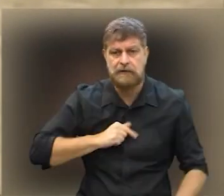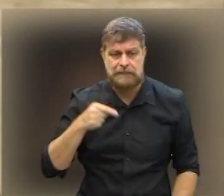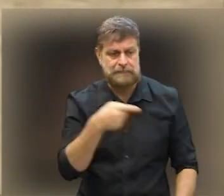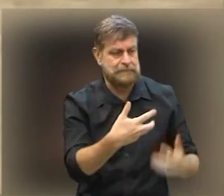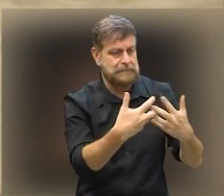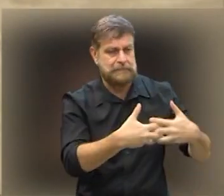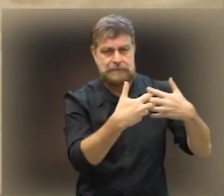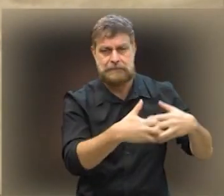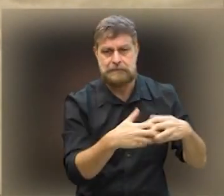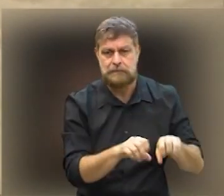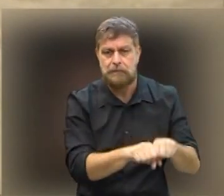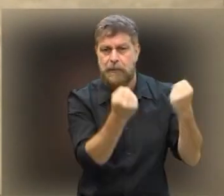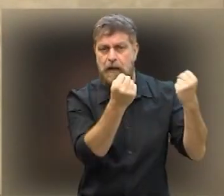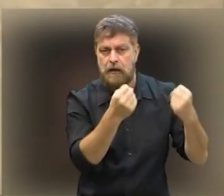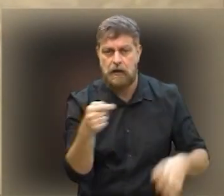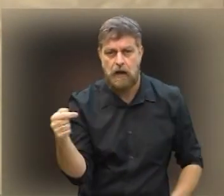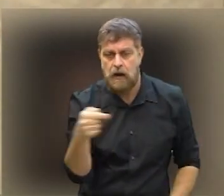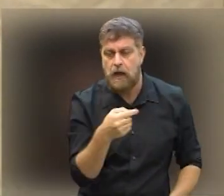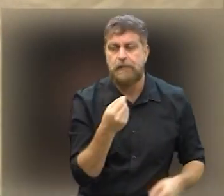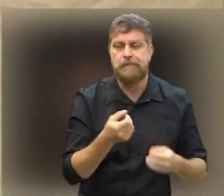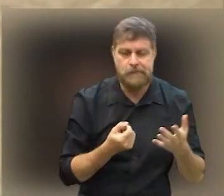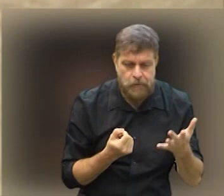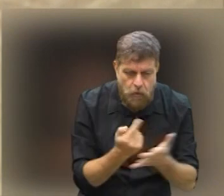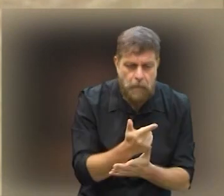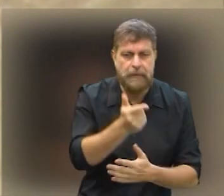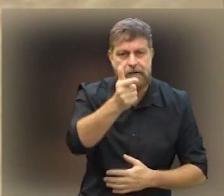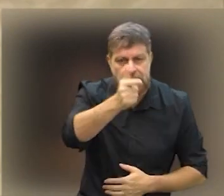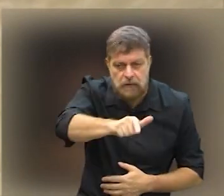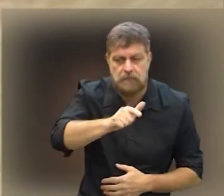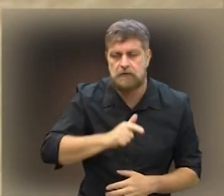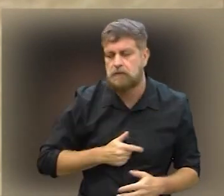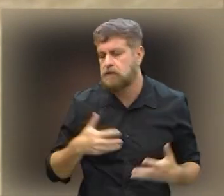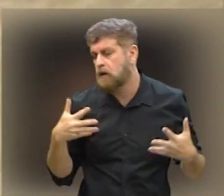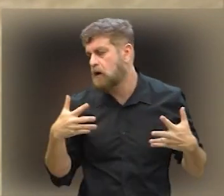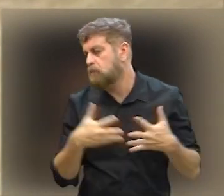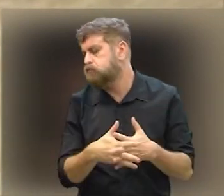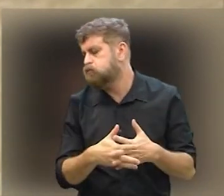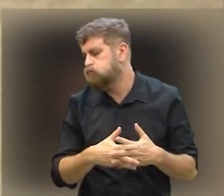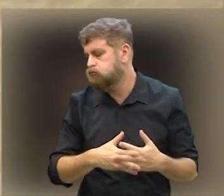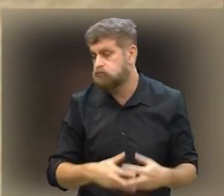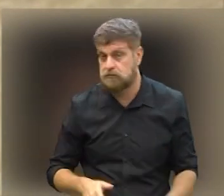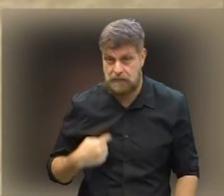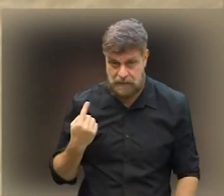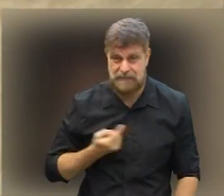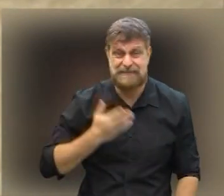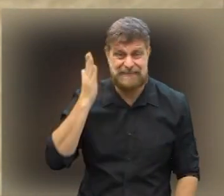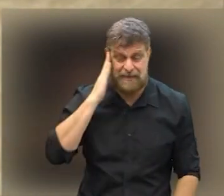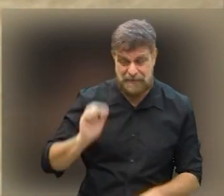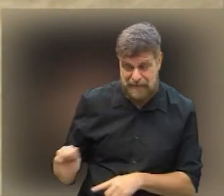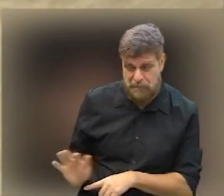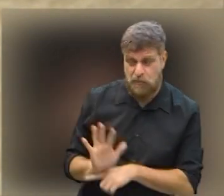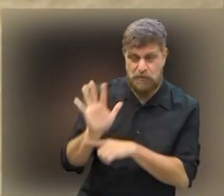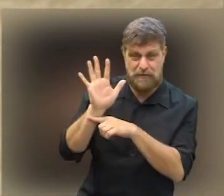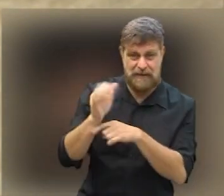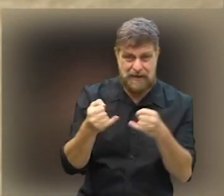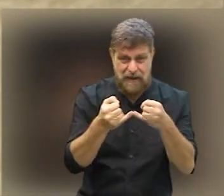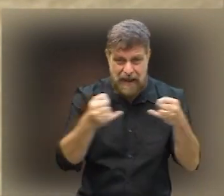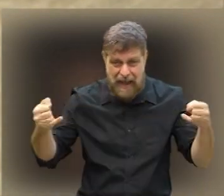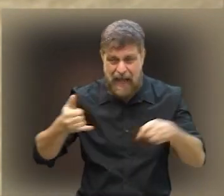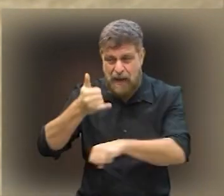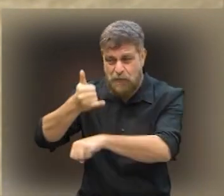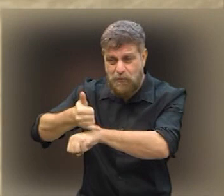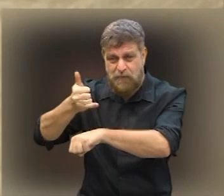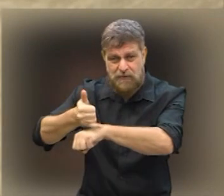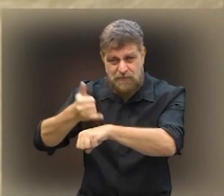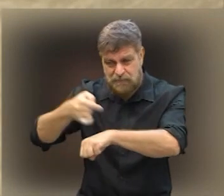roubos de fios e cabos. E aí, para ela adquirir novamente, é um transtorno, é muito caro. E todos nós sabemos que